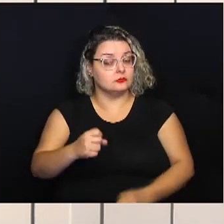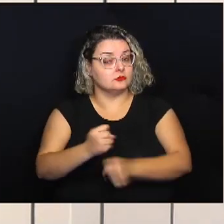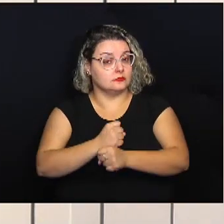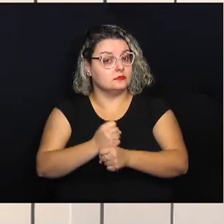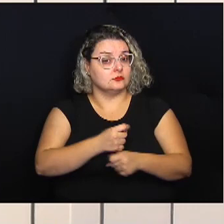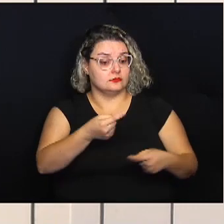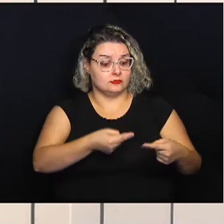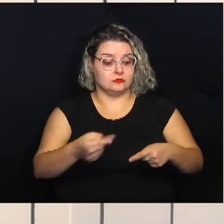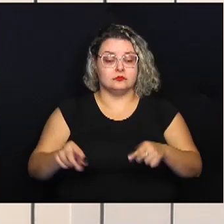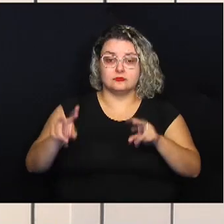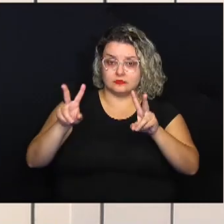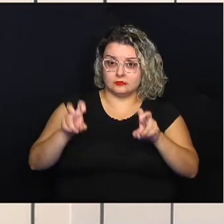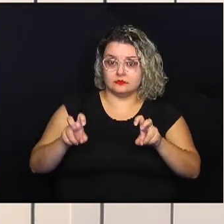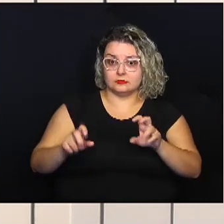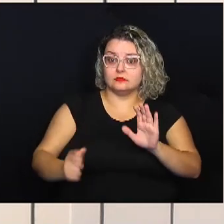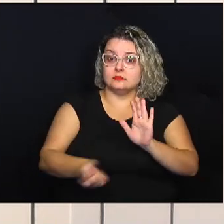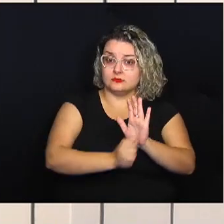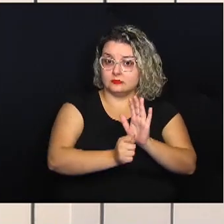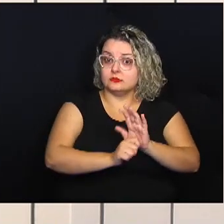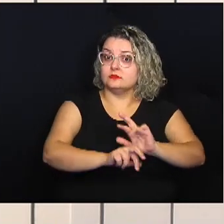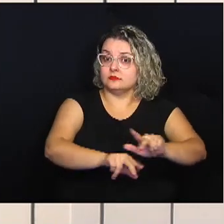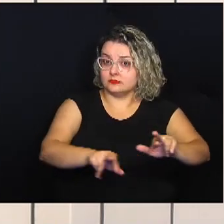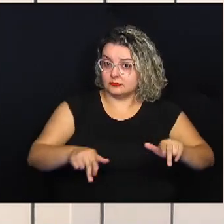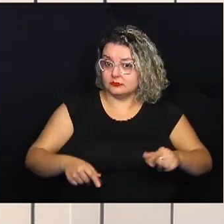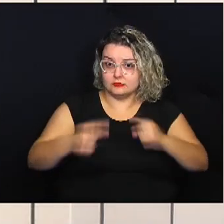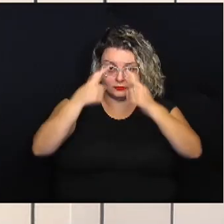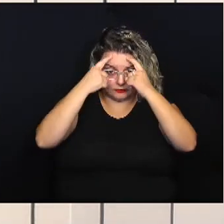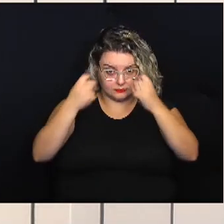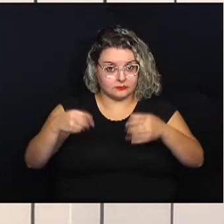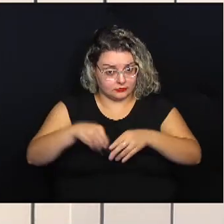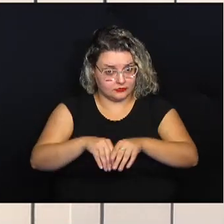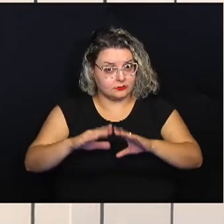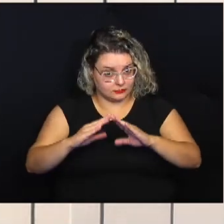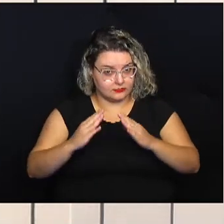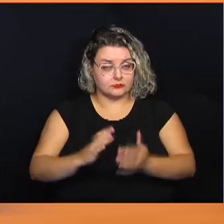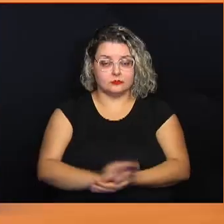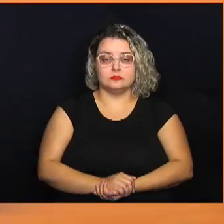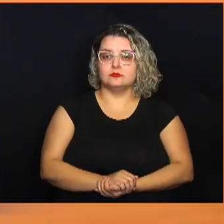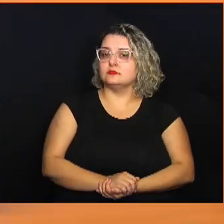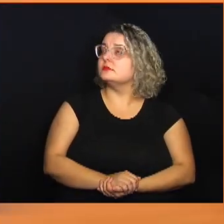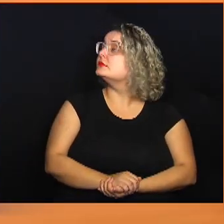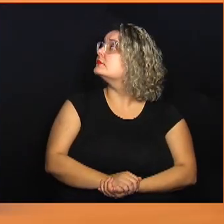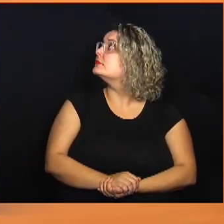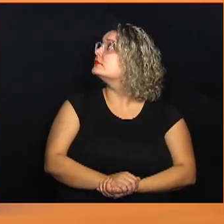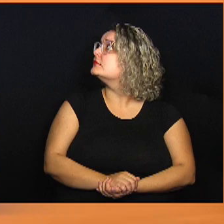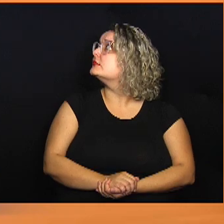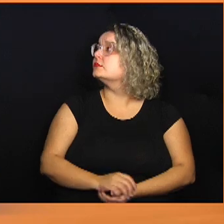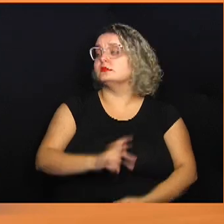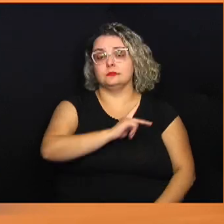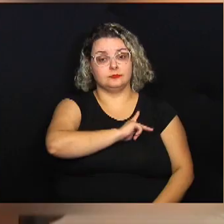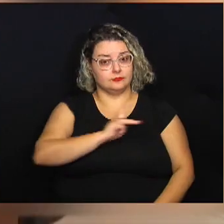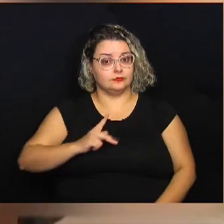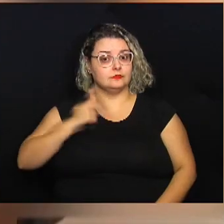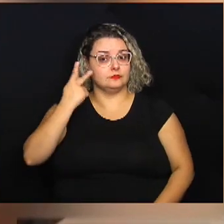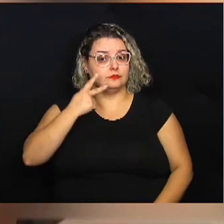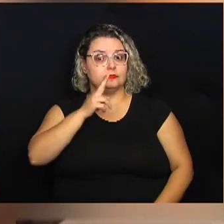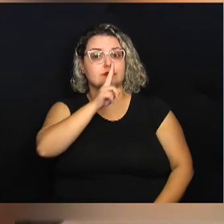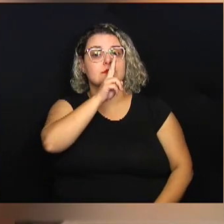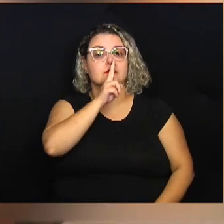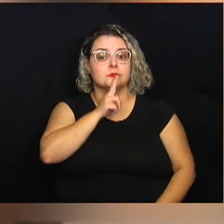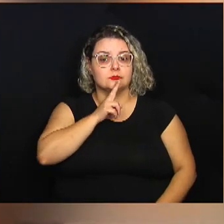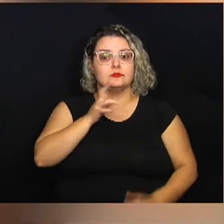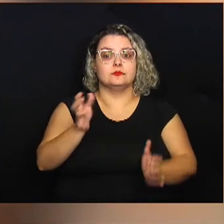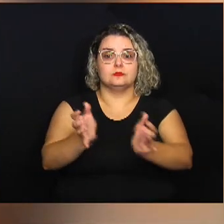debateu o tema: as drogas e a violência doméstica. Presidida pelo vereador Nelson Osseri, a